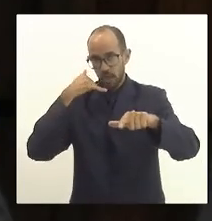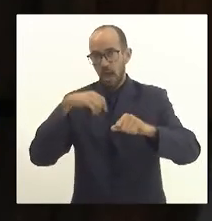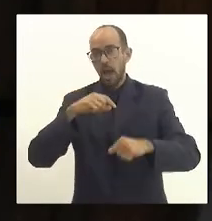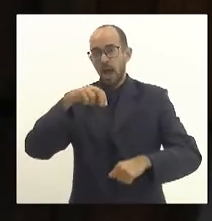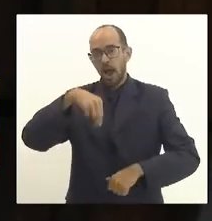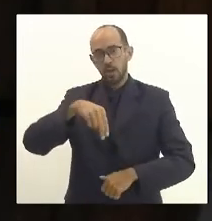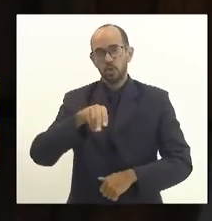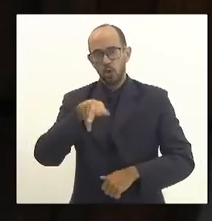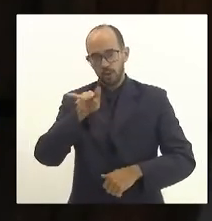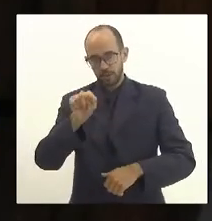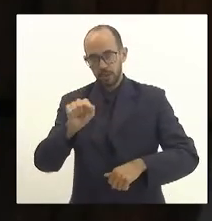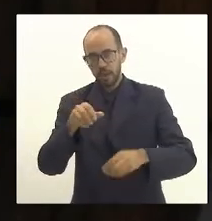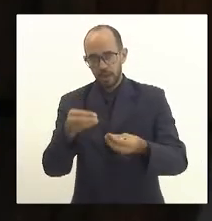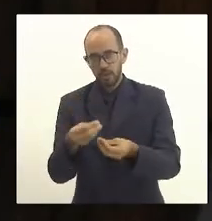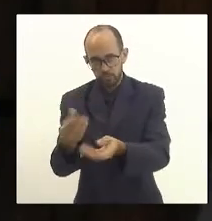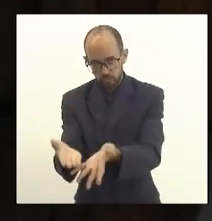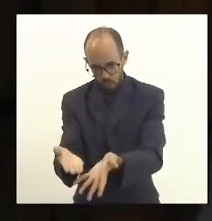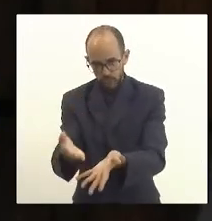dos provedores.